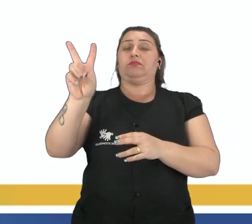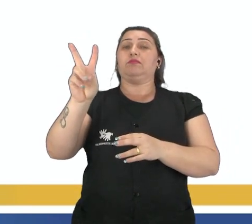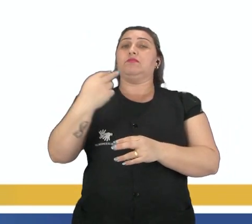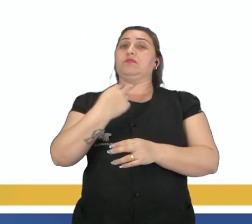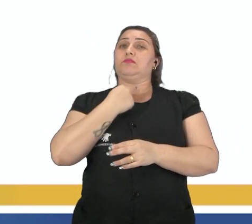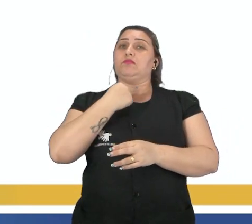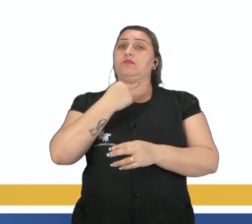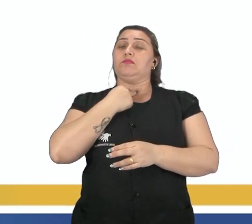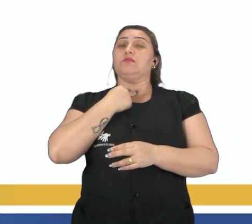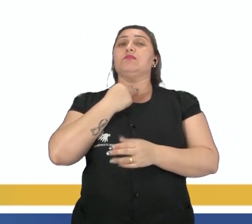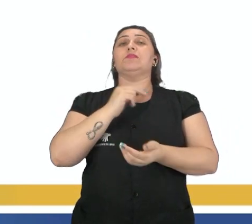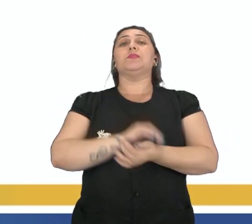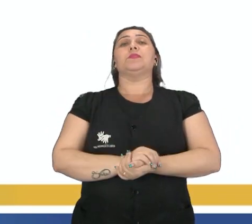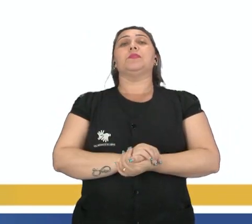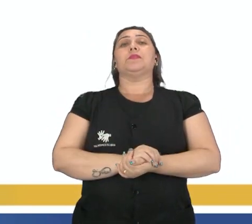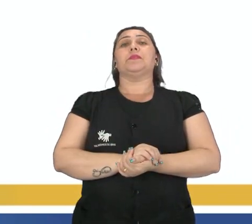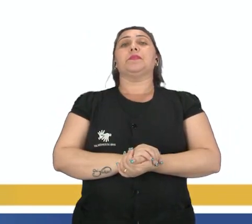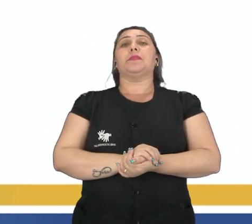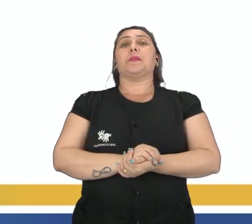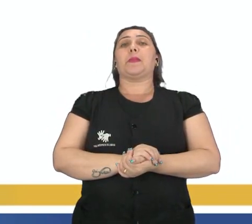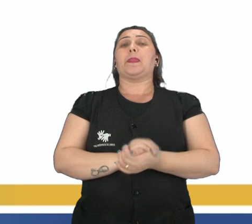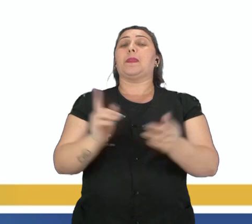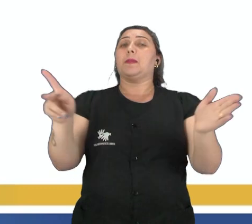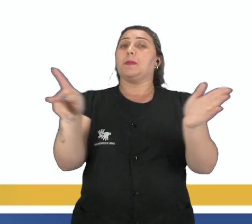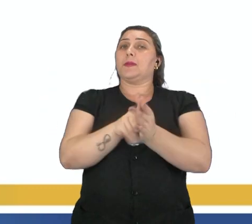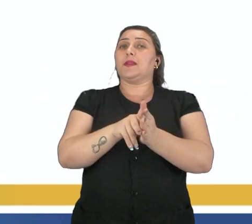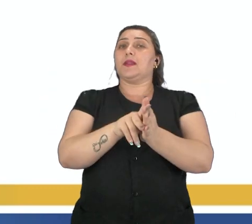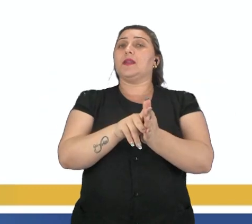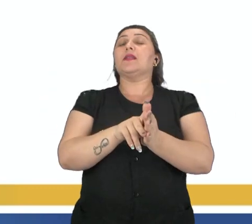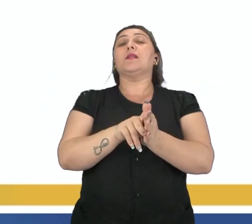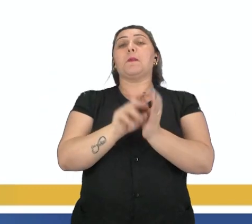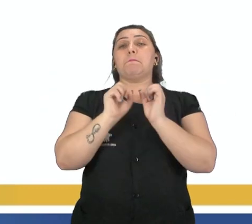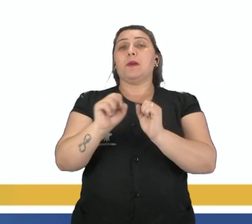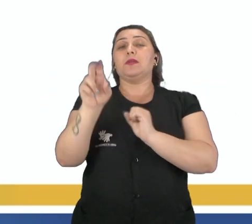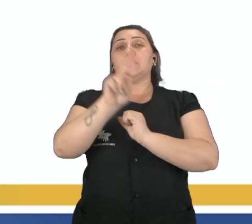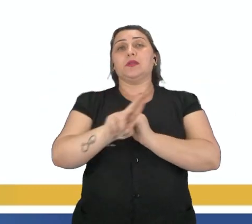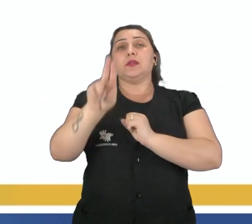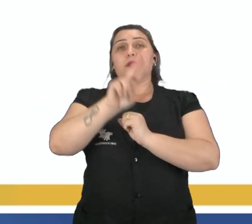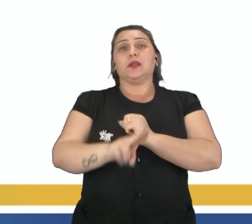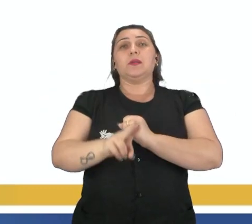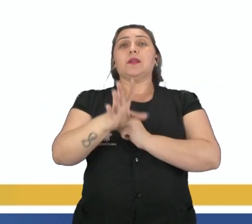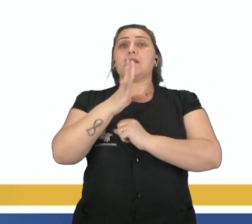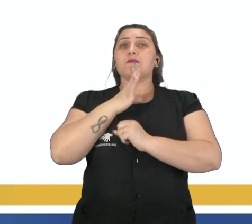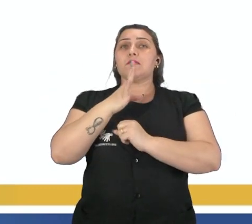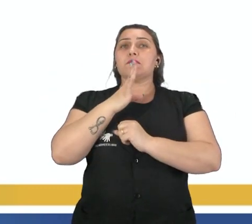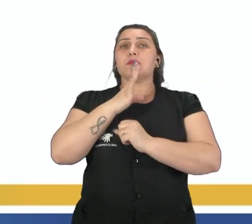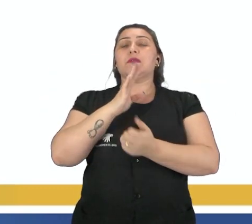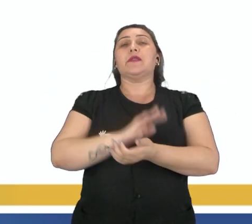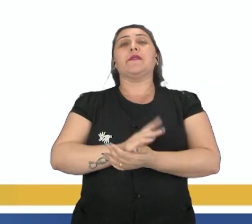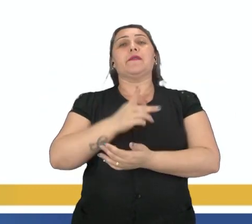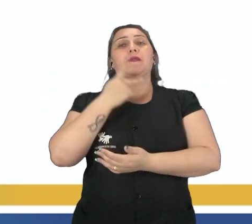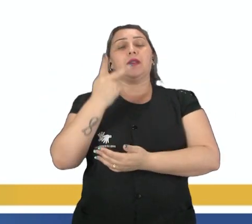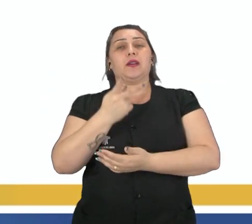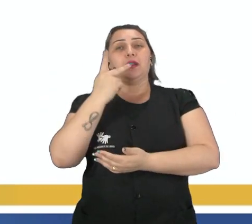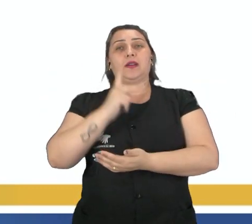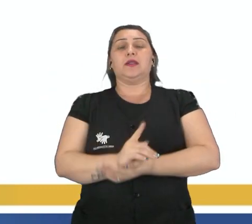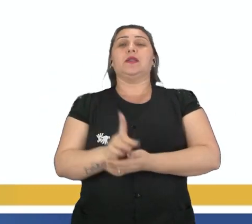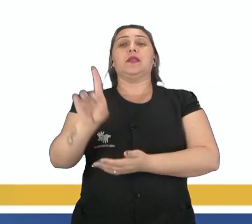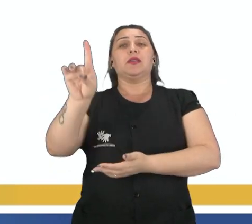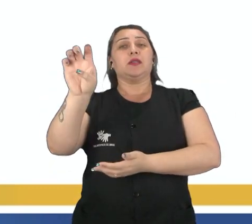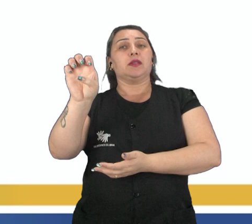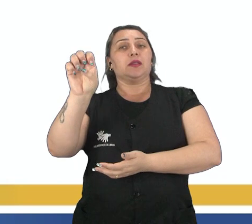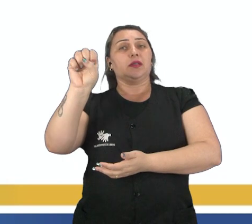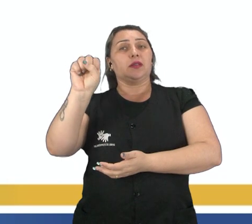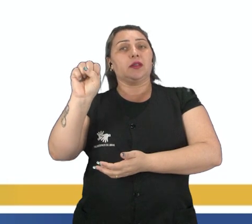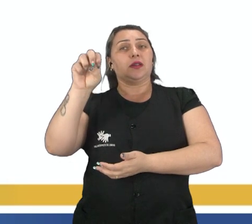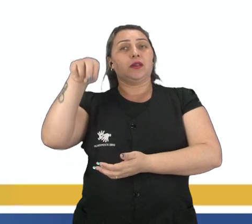uma propriedade específica de determinados materiais e que pode ser usada para identificá-los, tá? Quando a gente fala de densidade, né, a